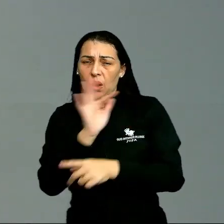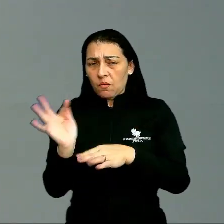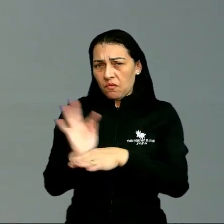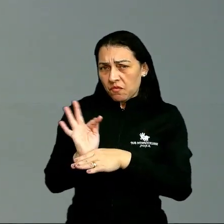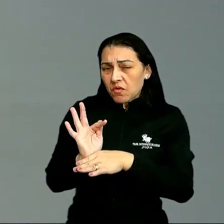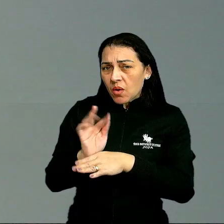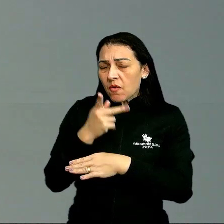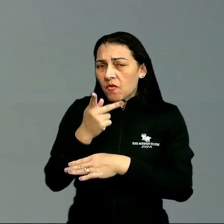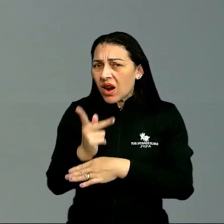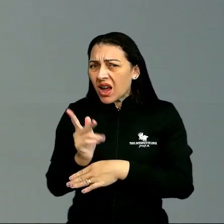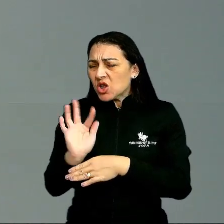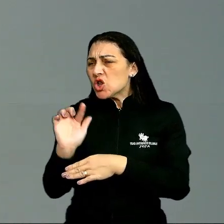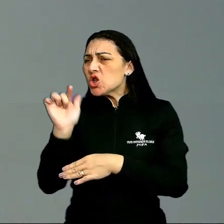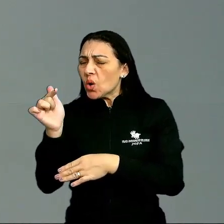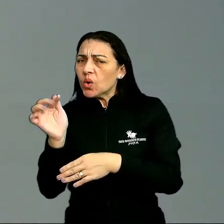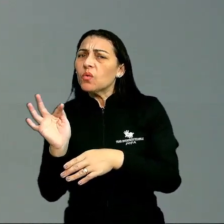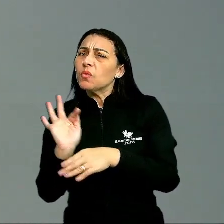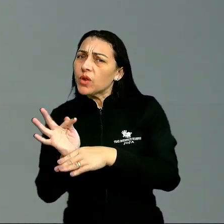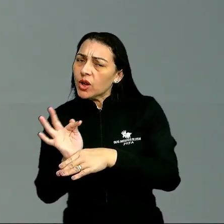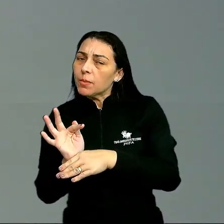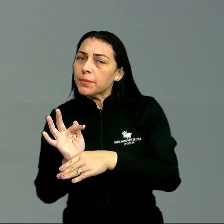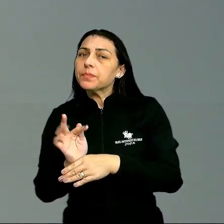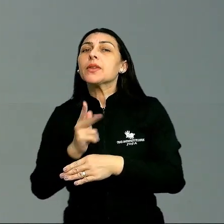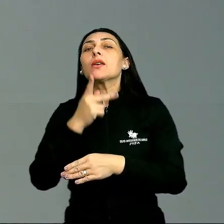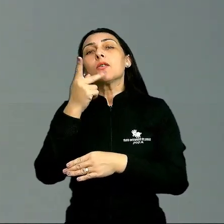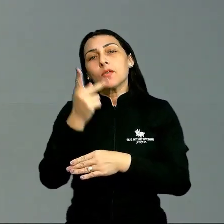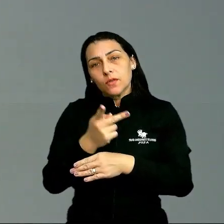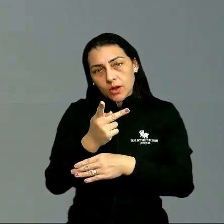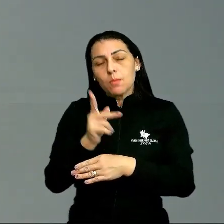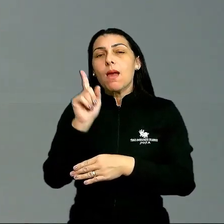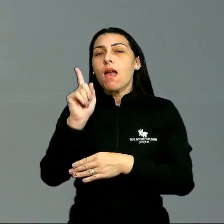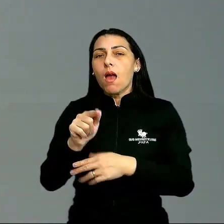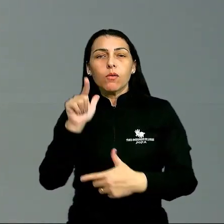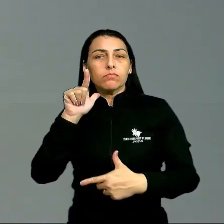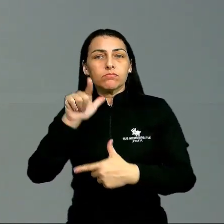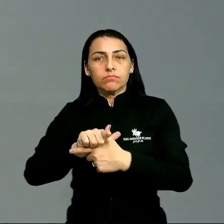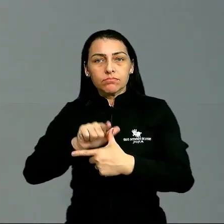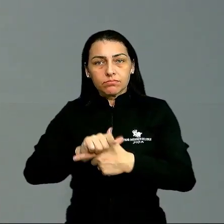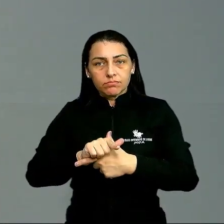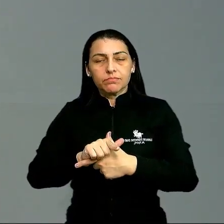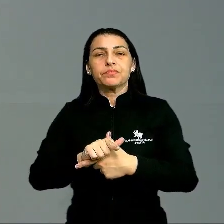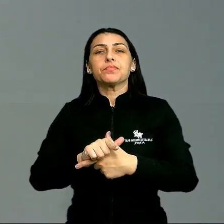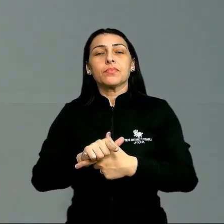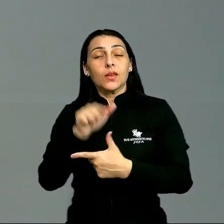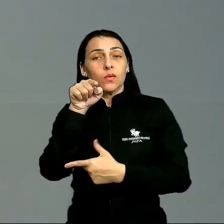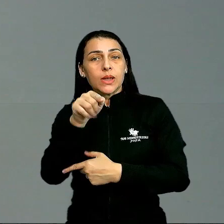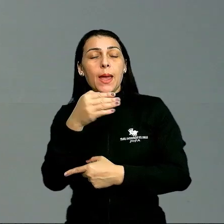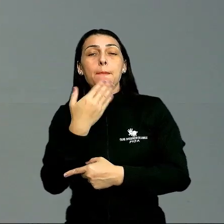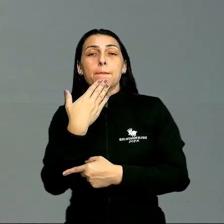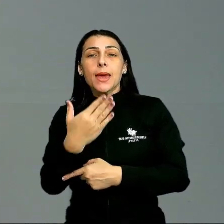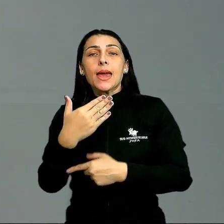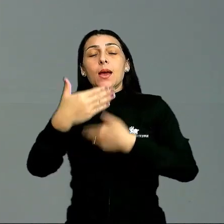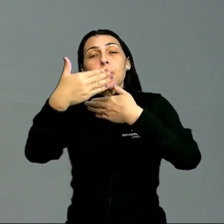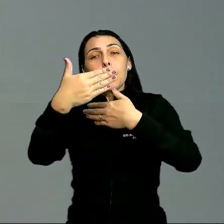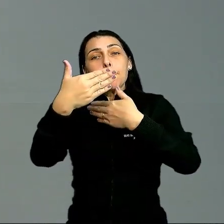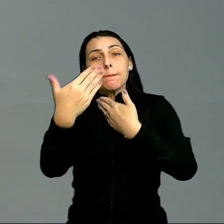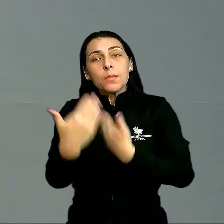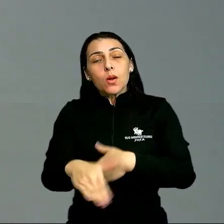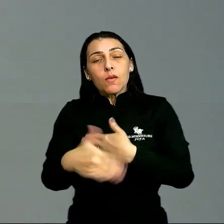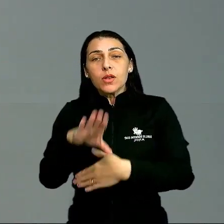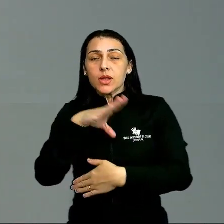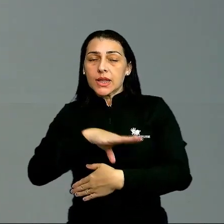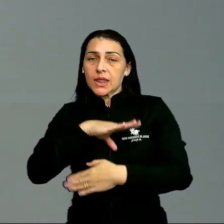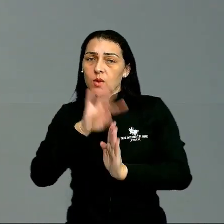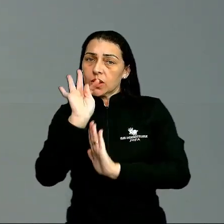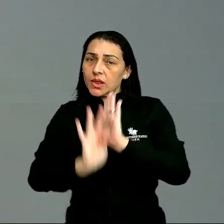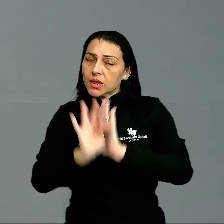filme que vai falar de um filme? Sim, um filme que fala de um filme é uma função metalinguística. Quando você pega uma prova de língua portuguesa e lá